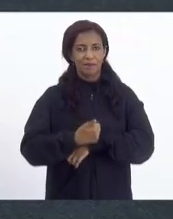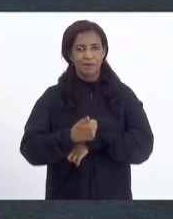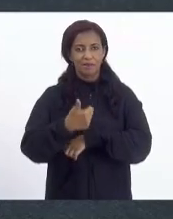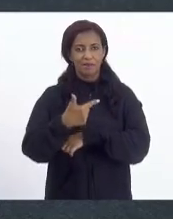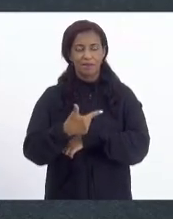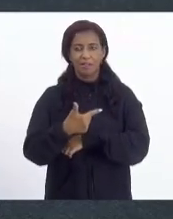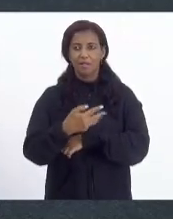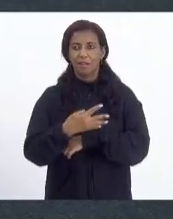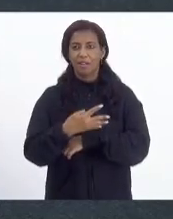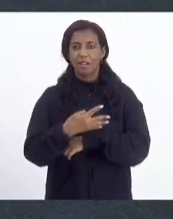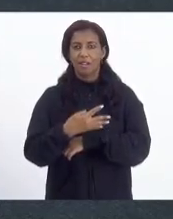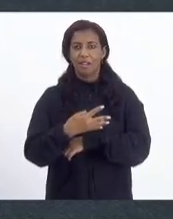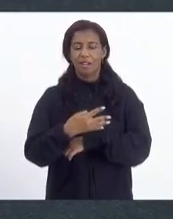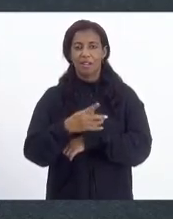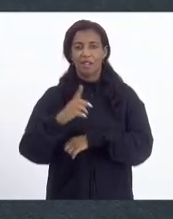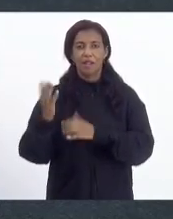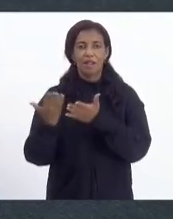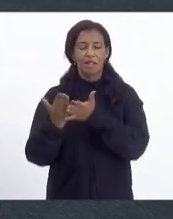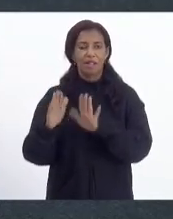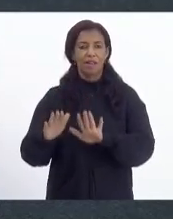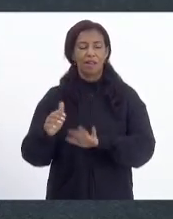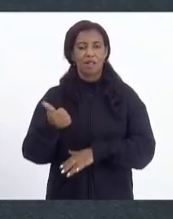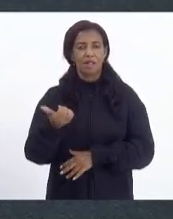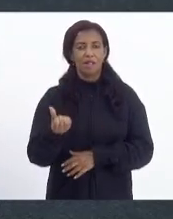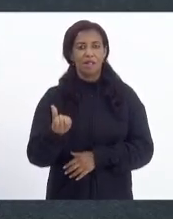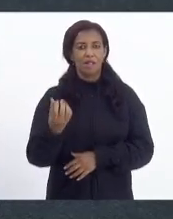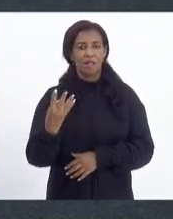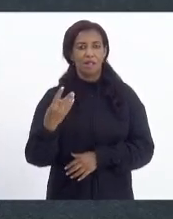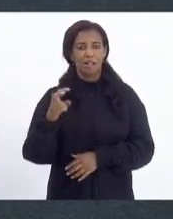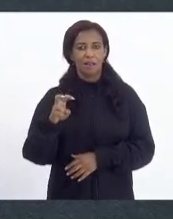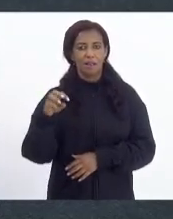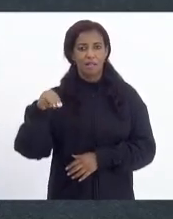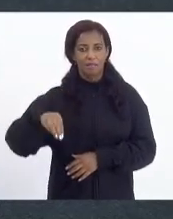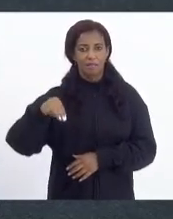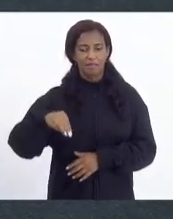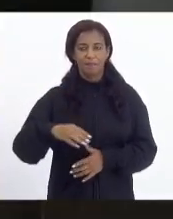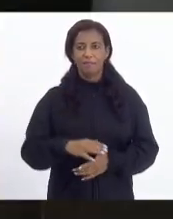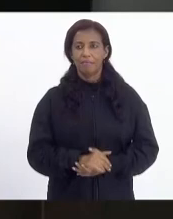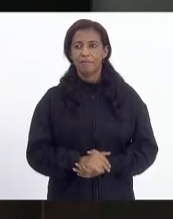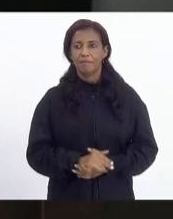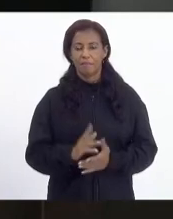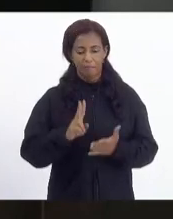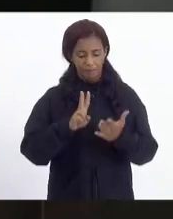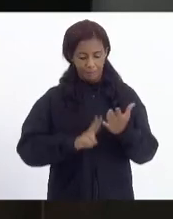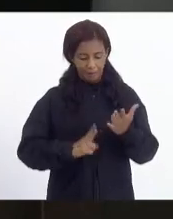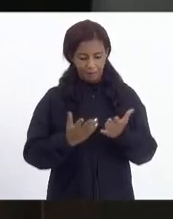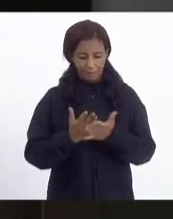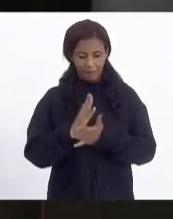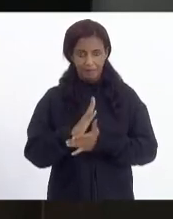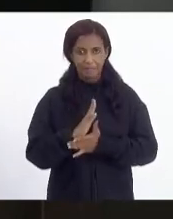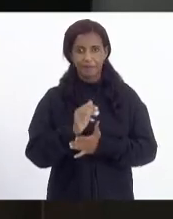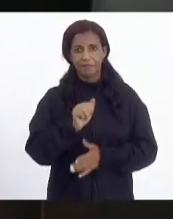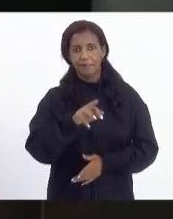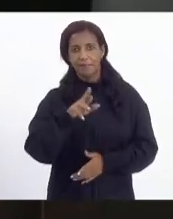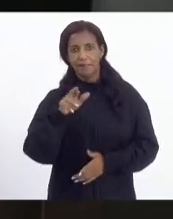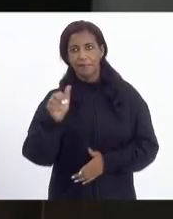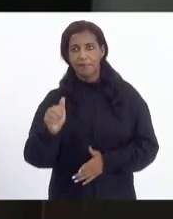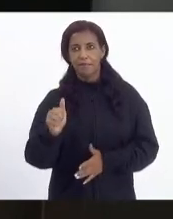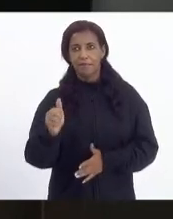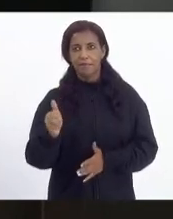14horas encerrou-se às 16:45 vida e a prova data